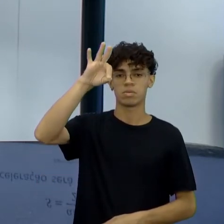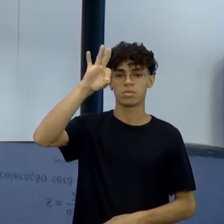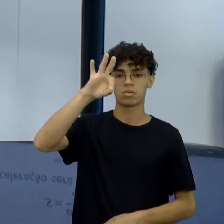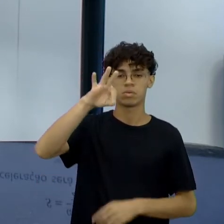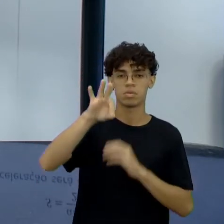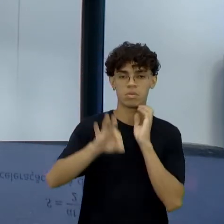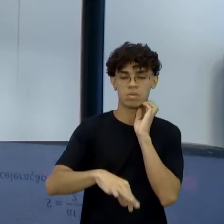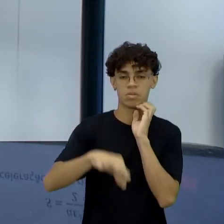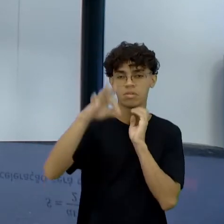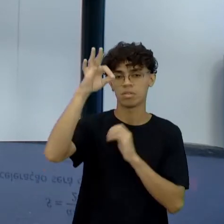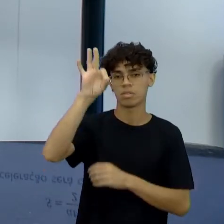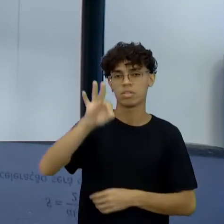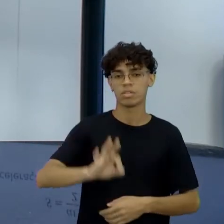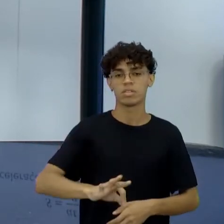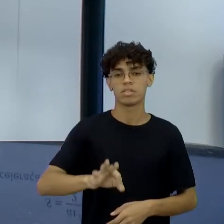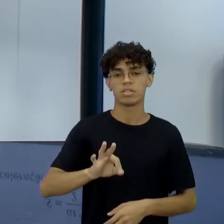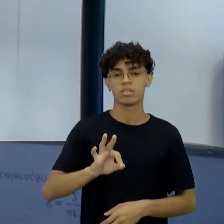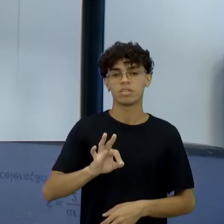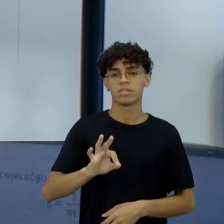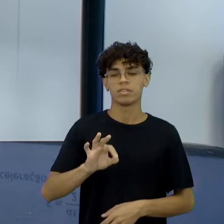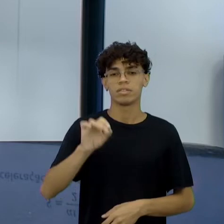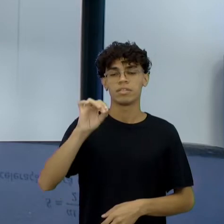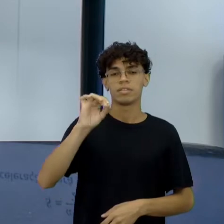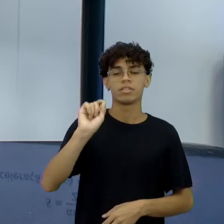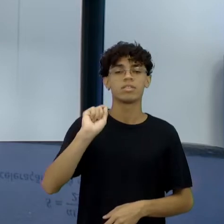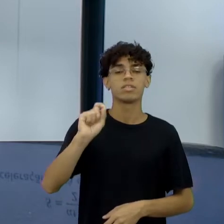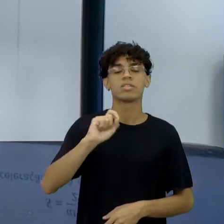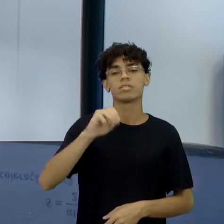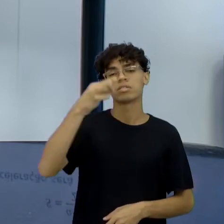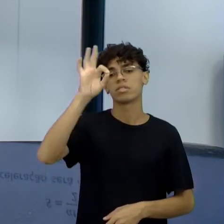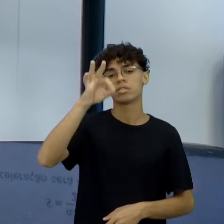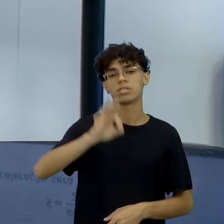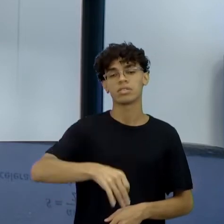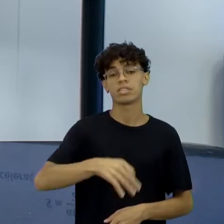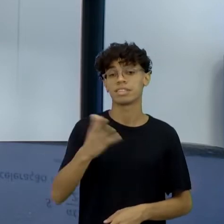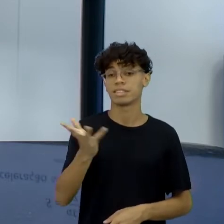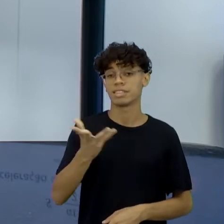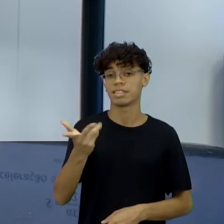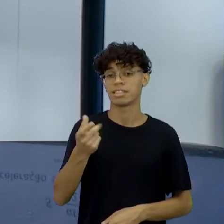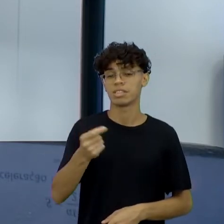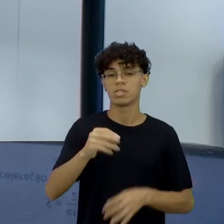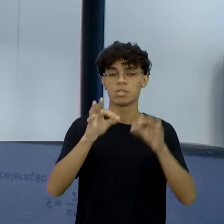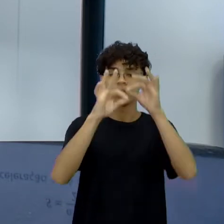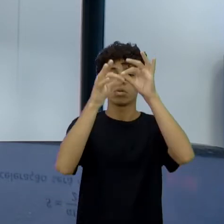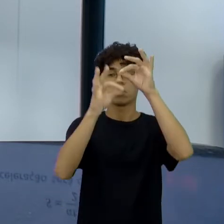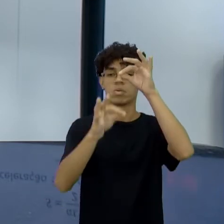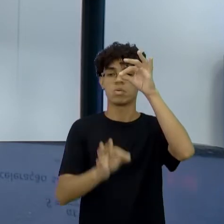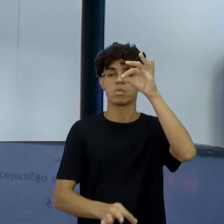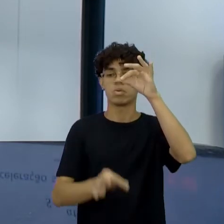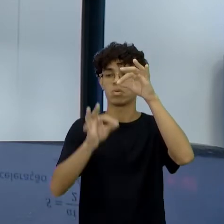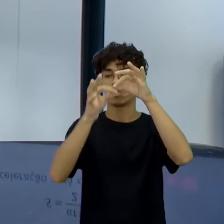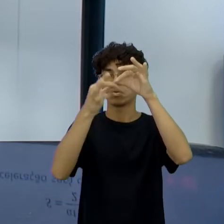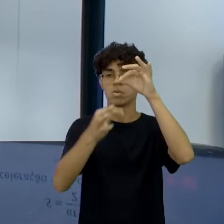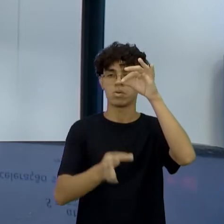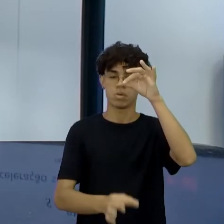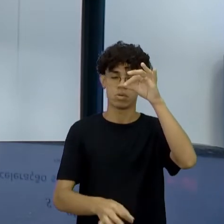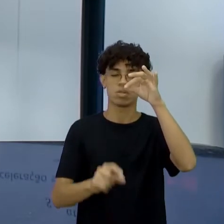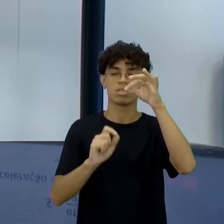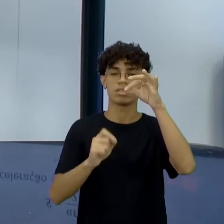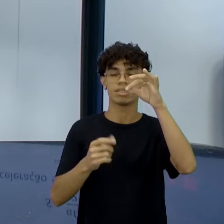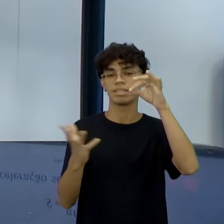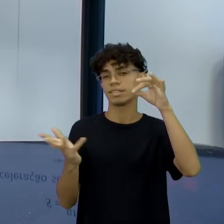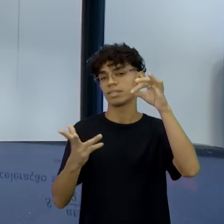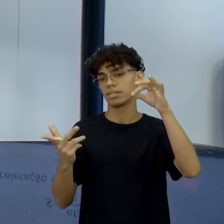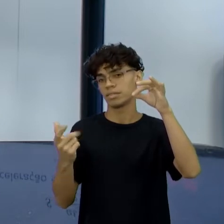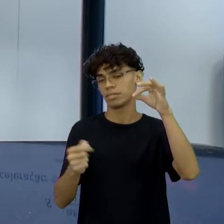Aqui. Então, o que vai fazer essa caneta descer é a aceleração da gravidade. Então, o movimento é uniformemente variado e